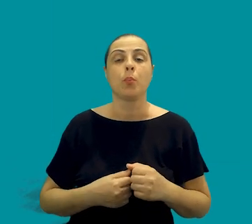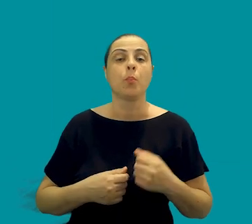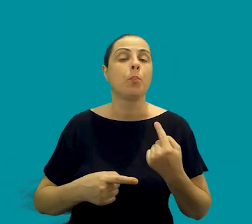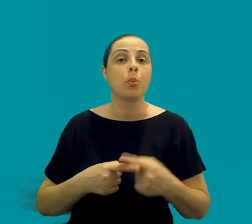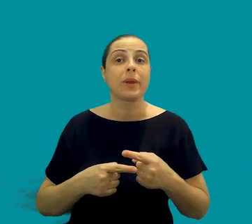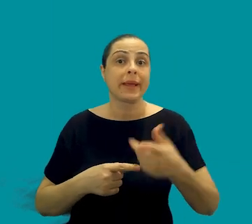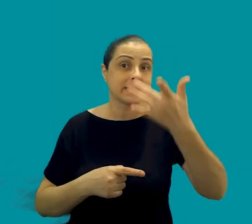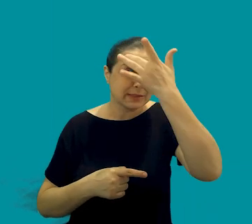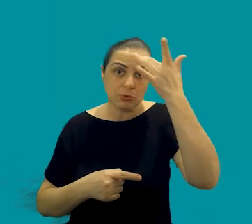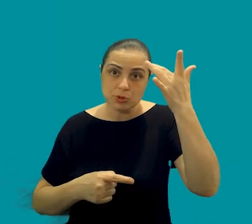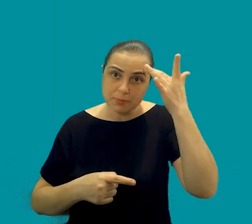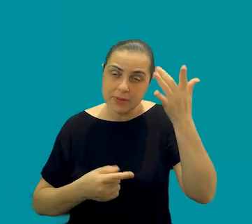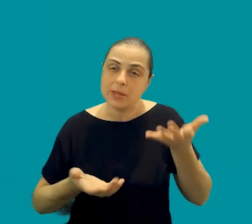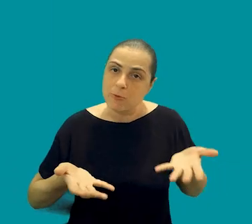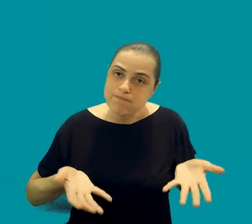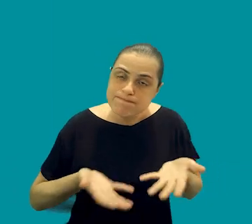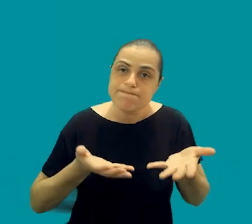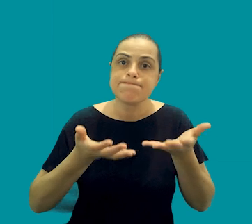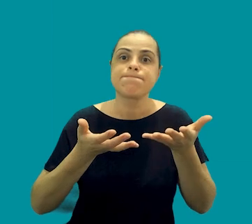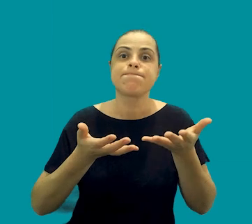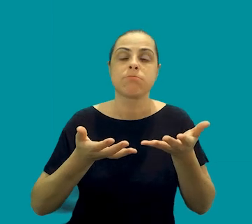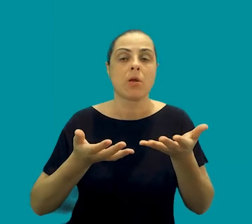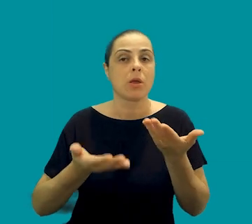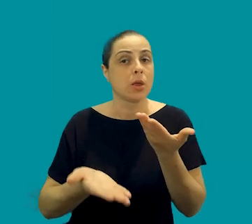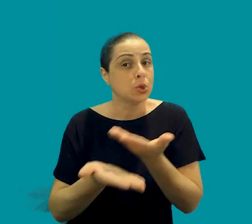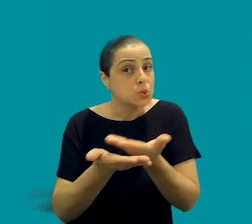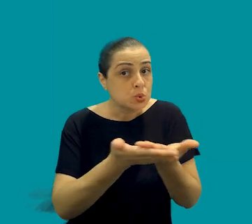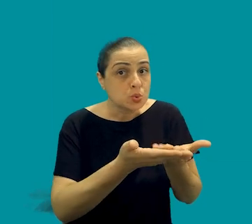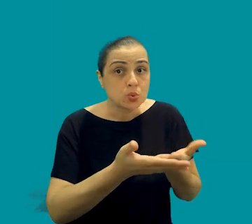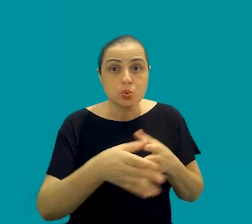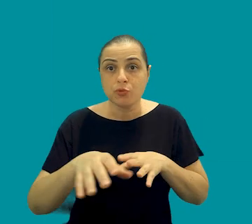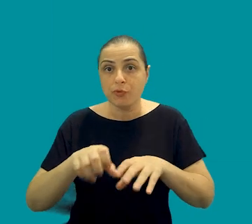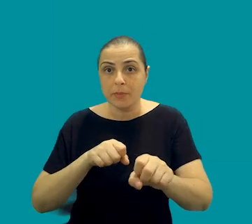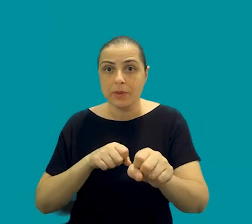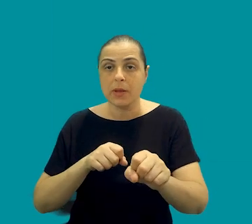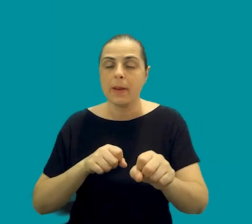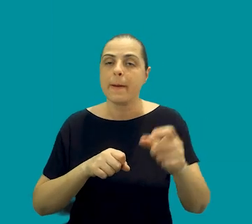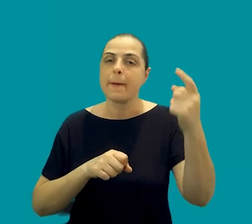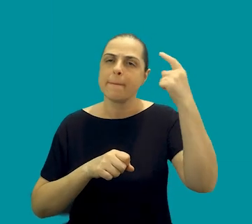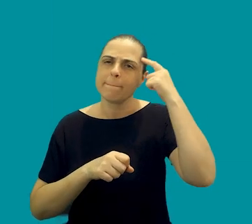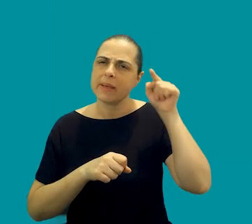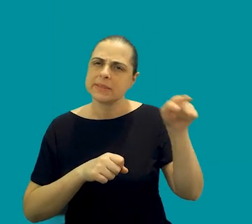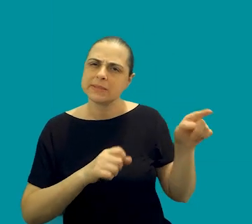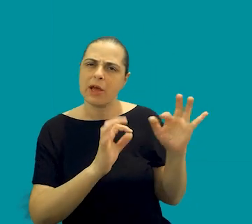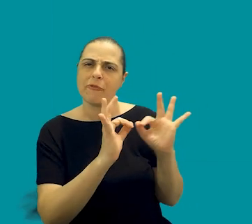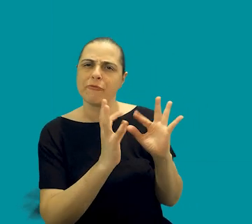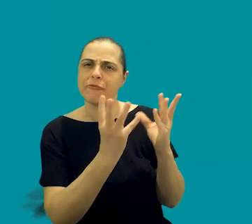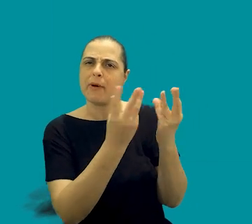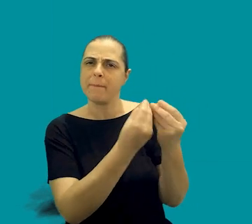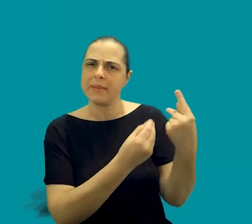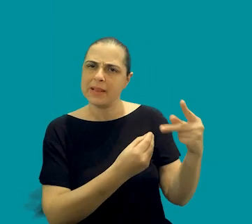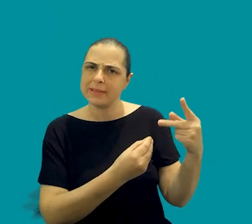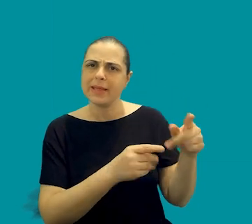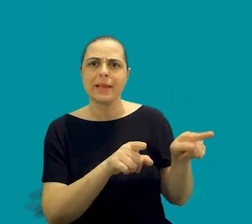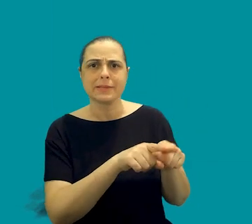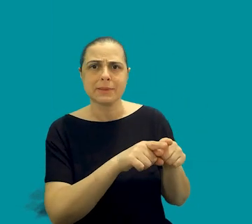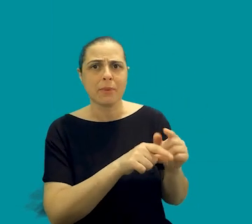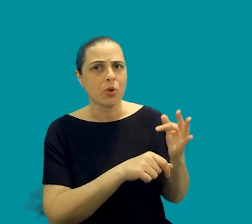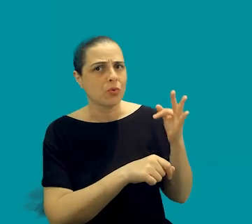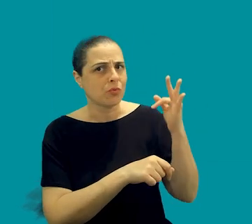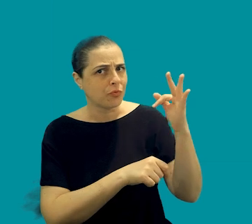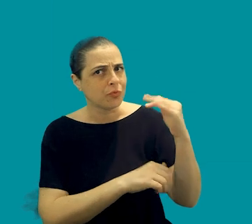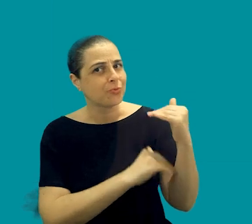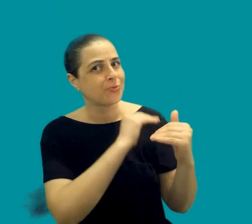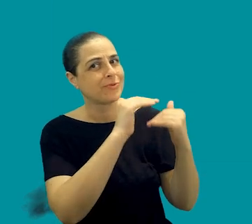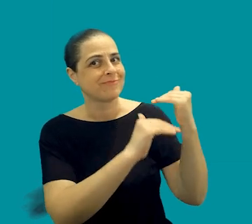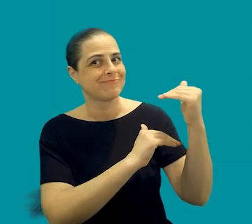trabalhar saúde mental, você vai trabalhar escolarização, mas o que vai te dar um eixo para esses meninos e a família deles no futuro é o trabalho, não tem